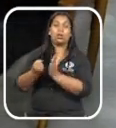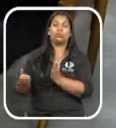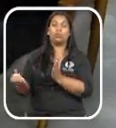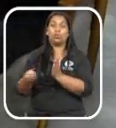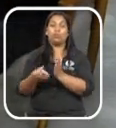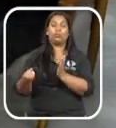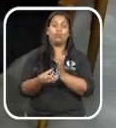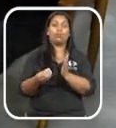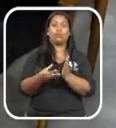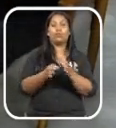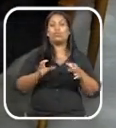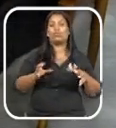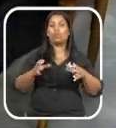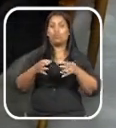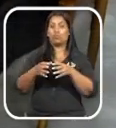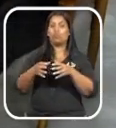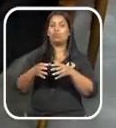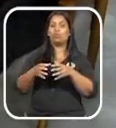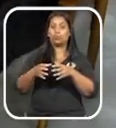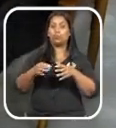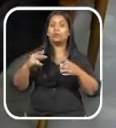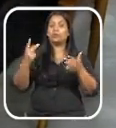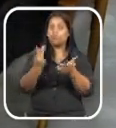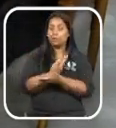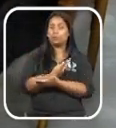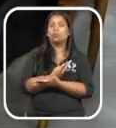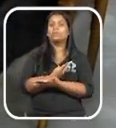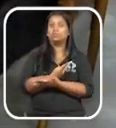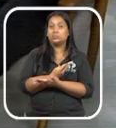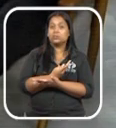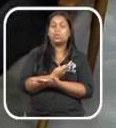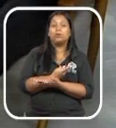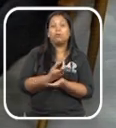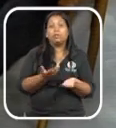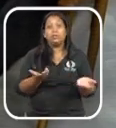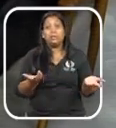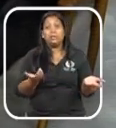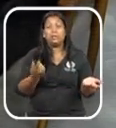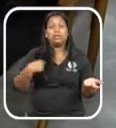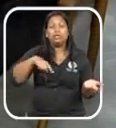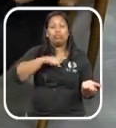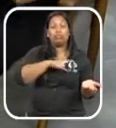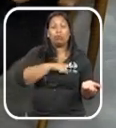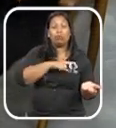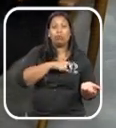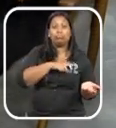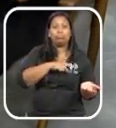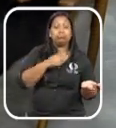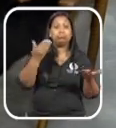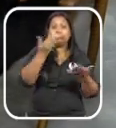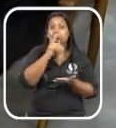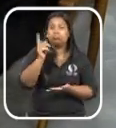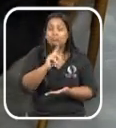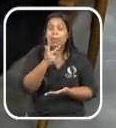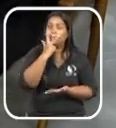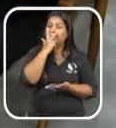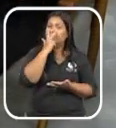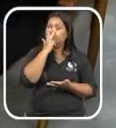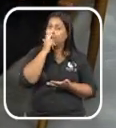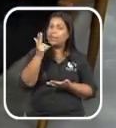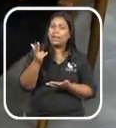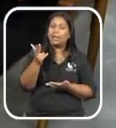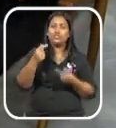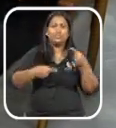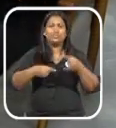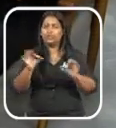aconteceu, que a gente nem viu, né? Parece que não foi sequer discutido. Você falou muito na época, mas